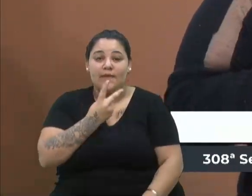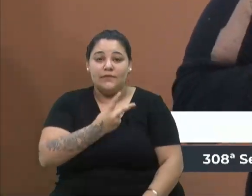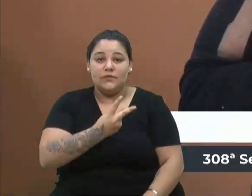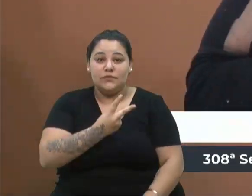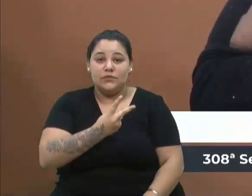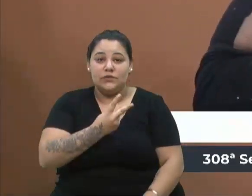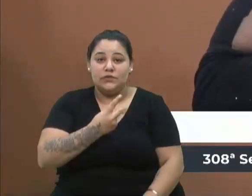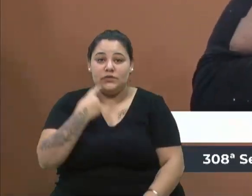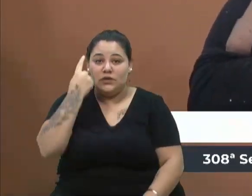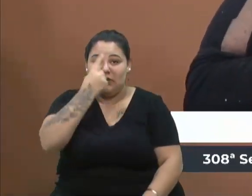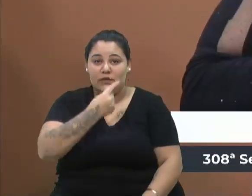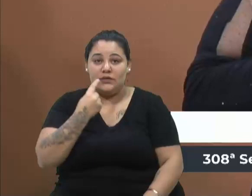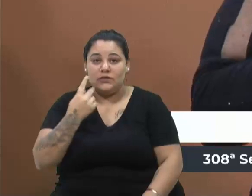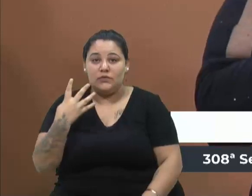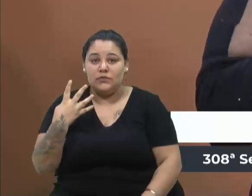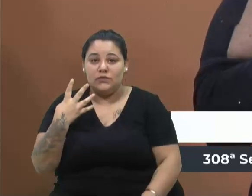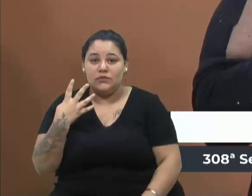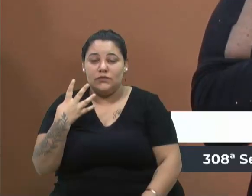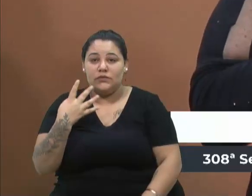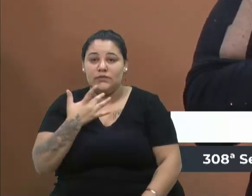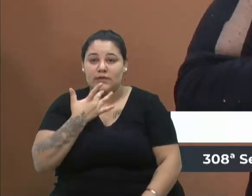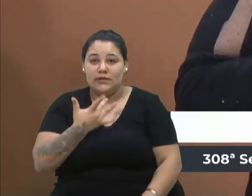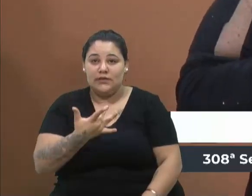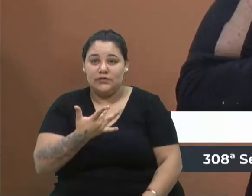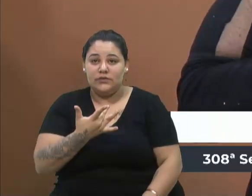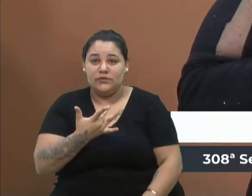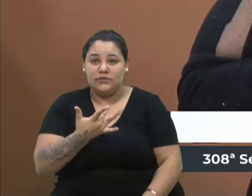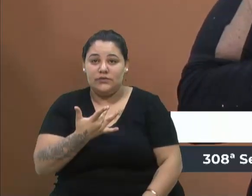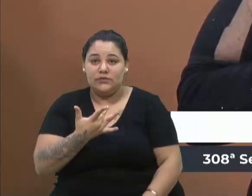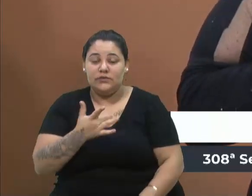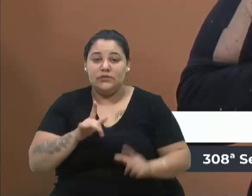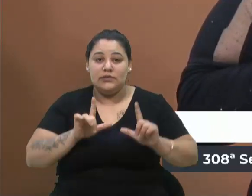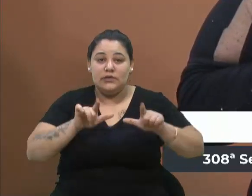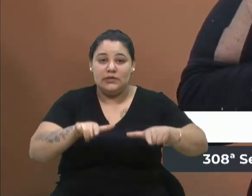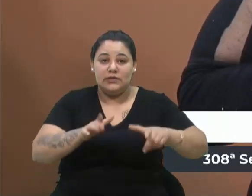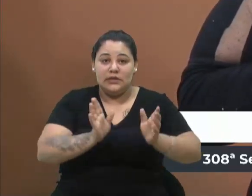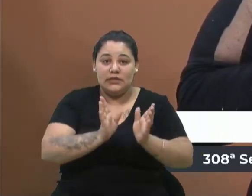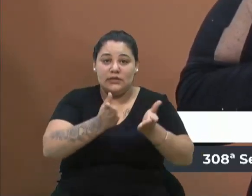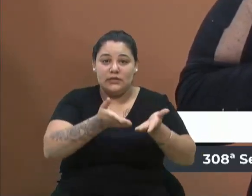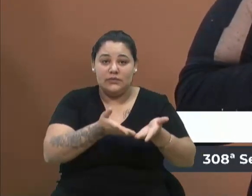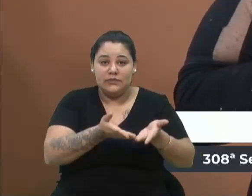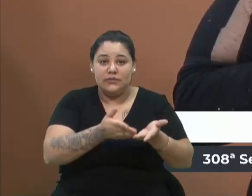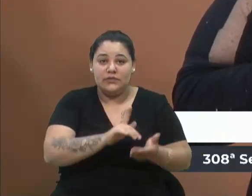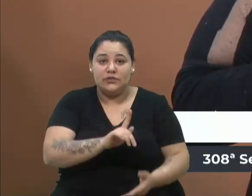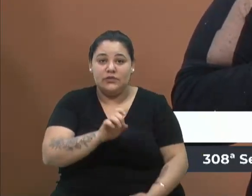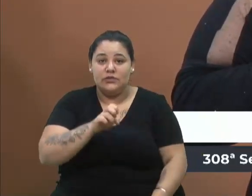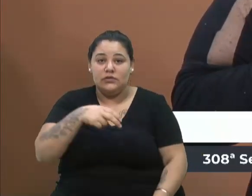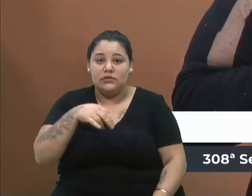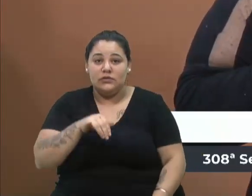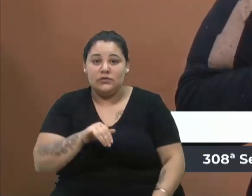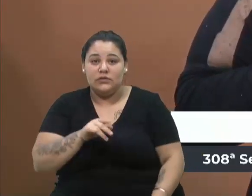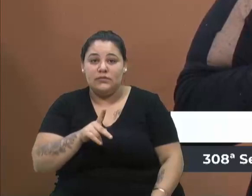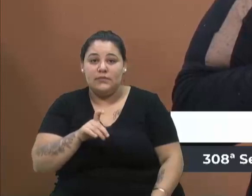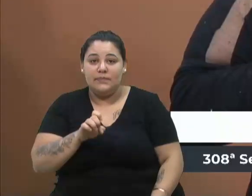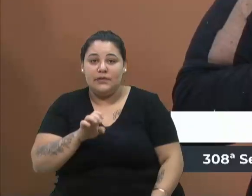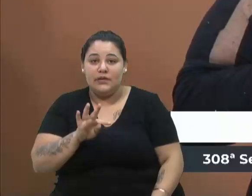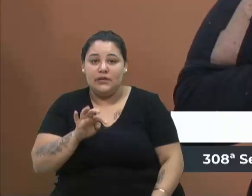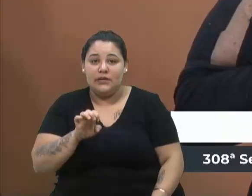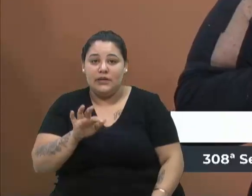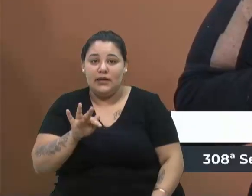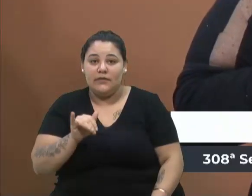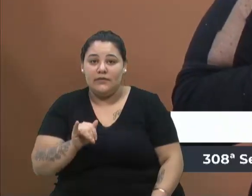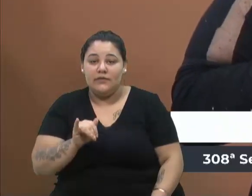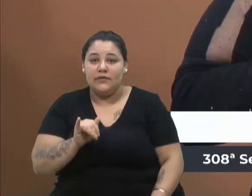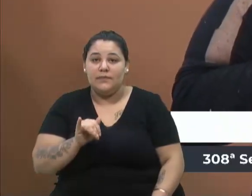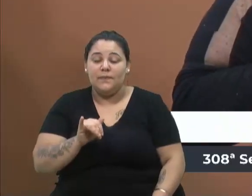as quatro horas da tarde na sala de comissões de npf que tem como pauta ou